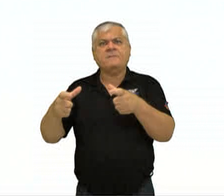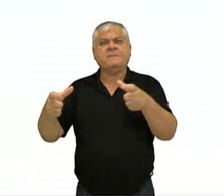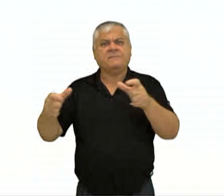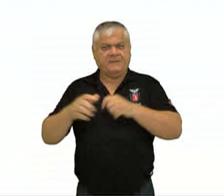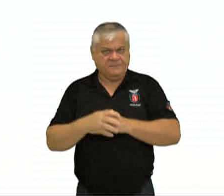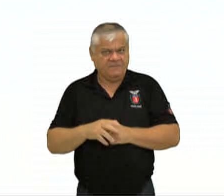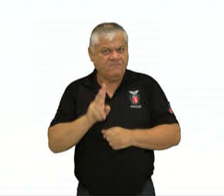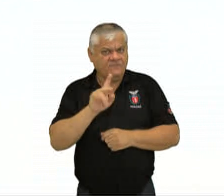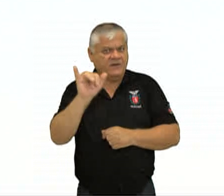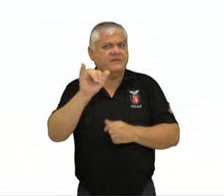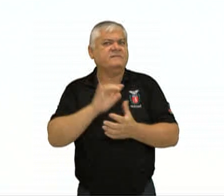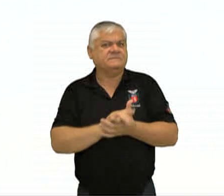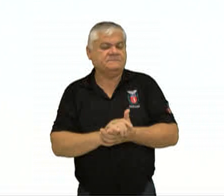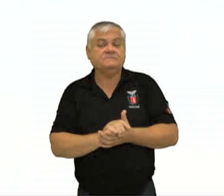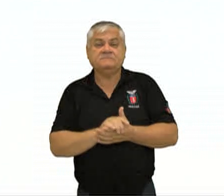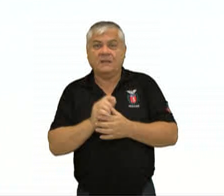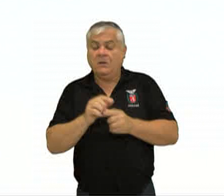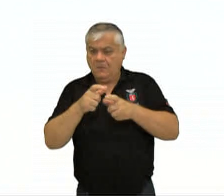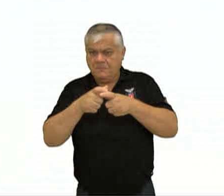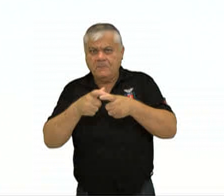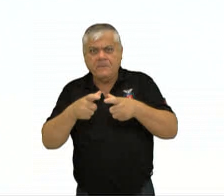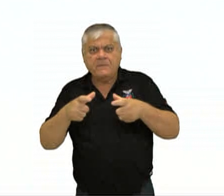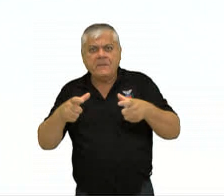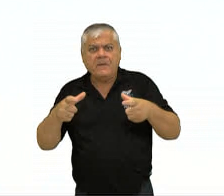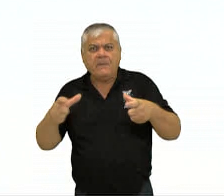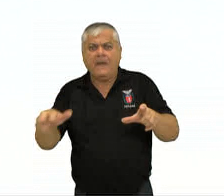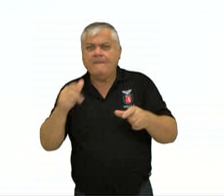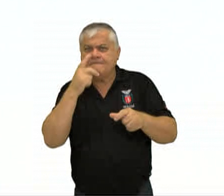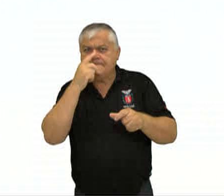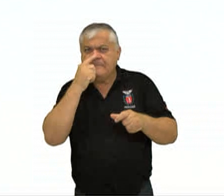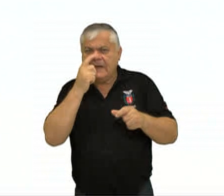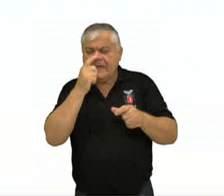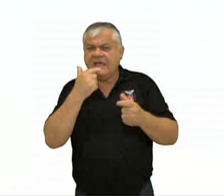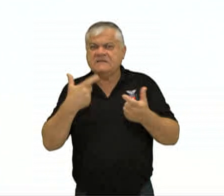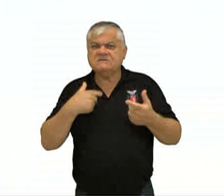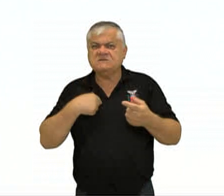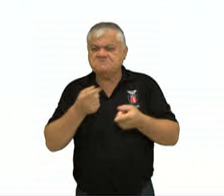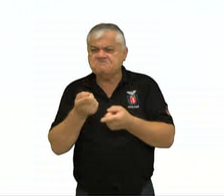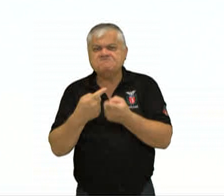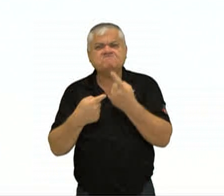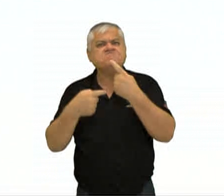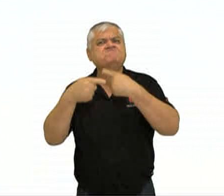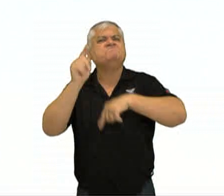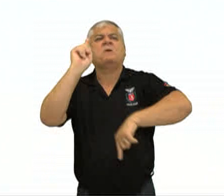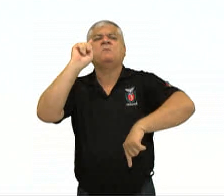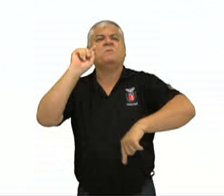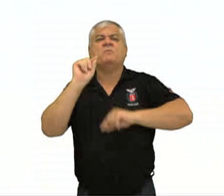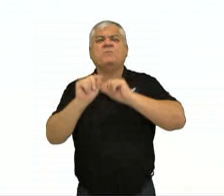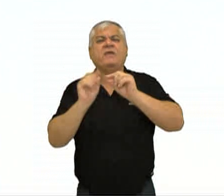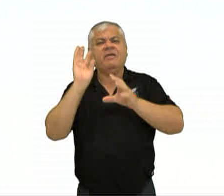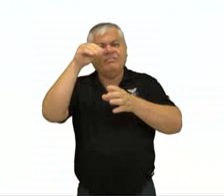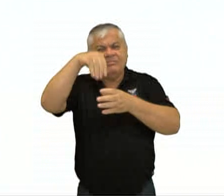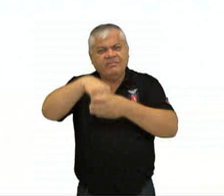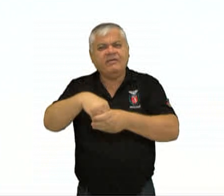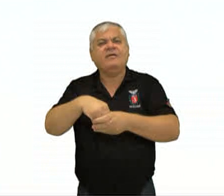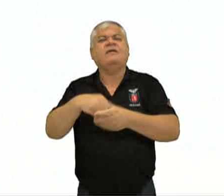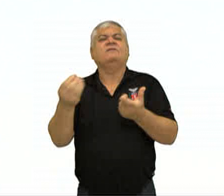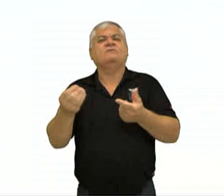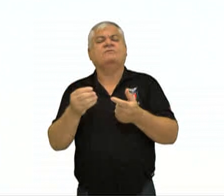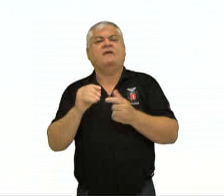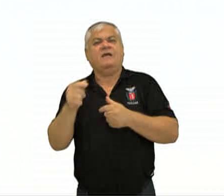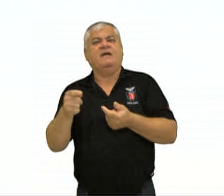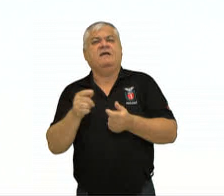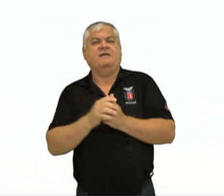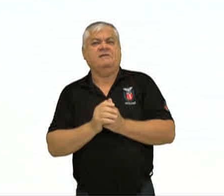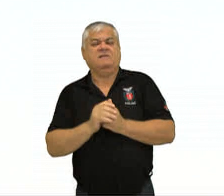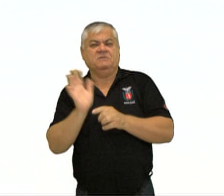passos, com a expansão em escala dando um empurrão mais do que necessário para a revolução dentro da indústria